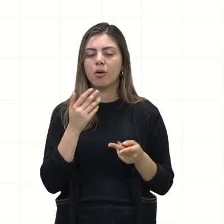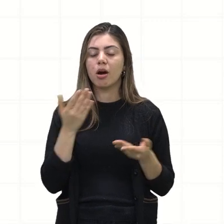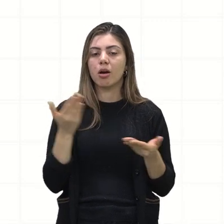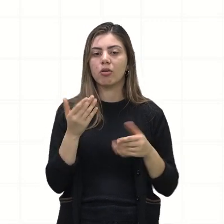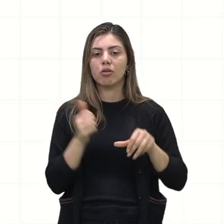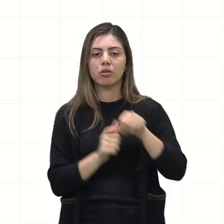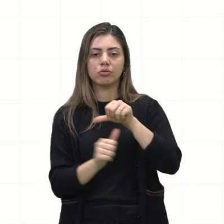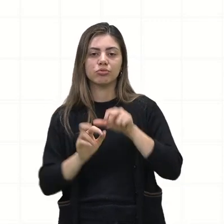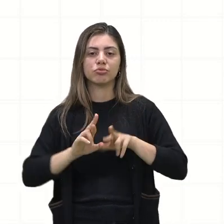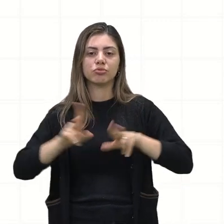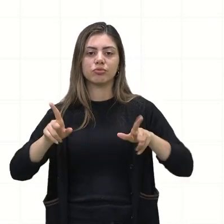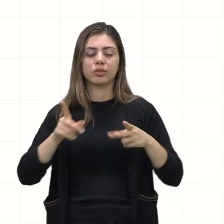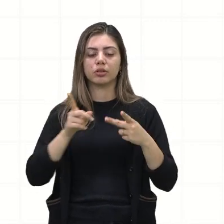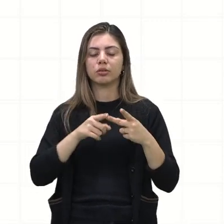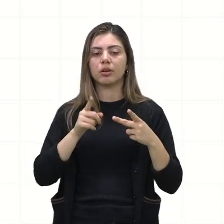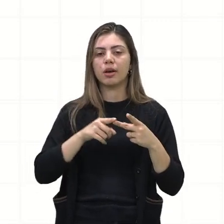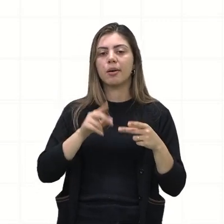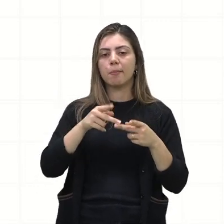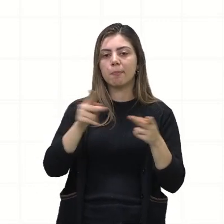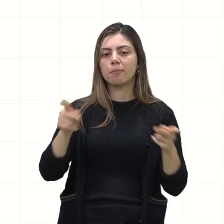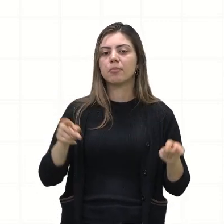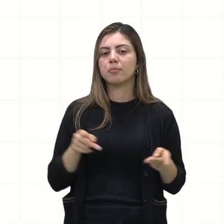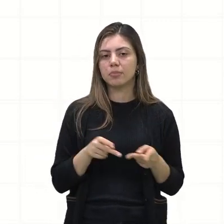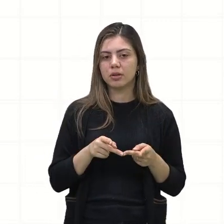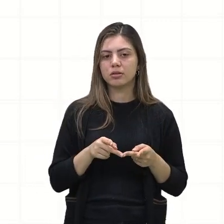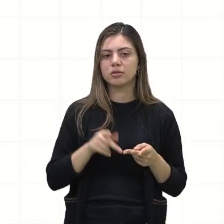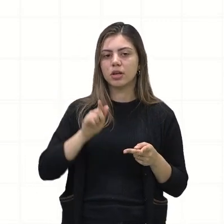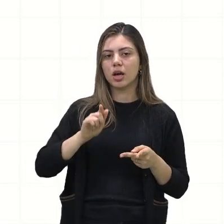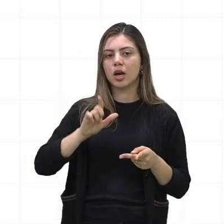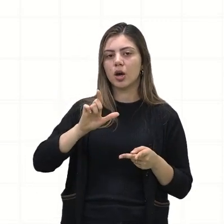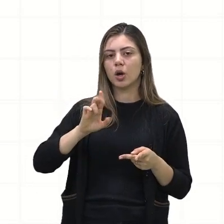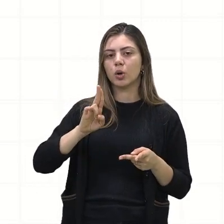glúten, né? Vejam que queijo e suco, ó,